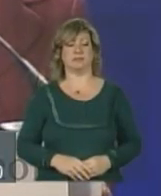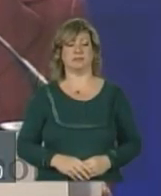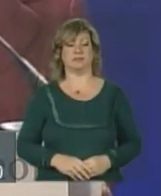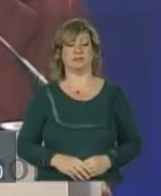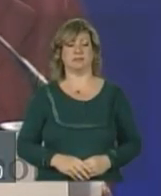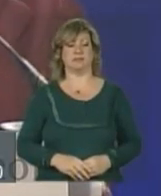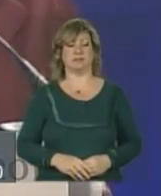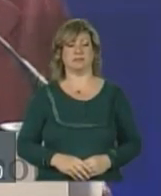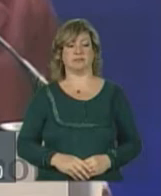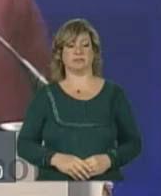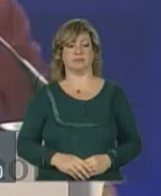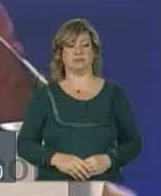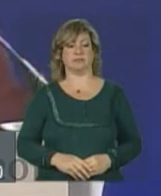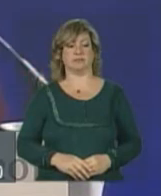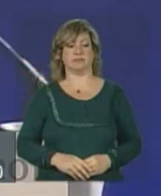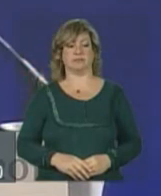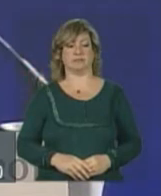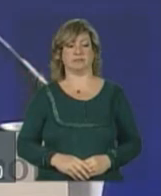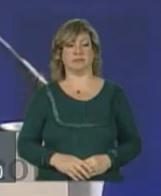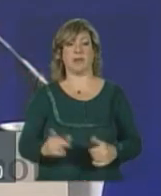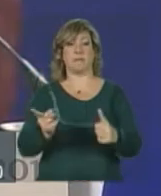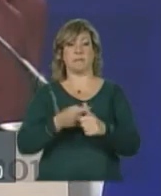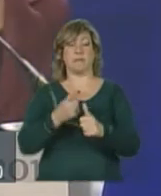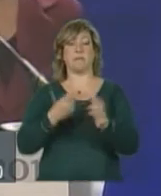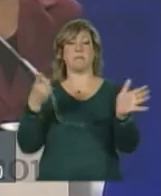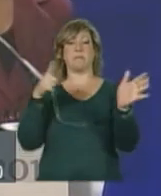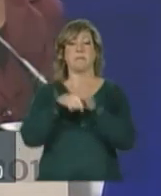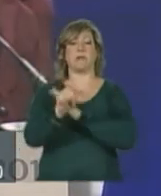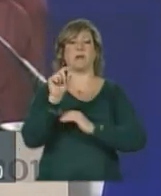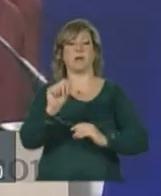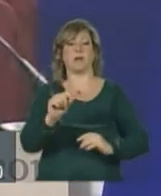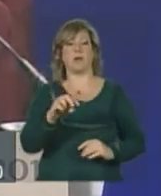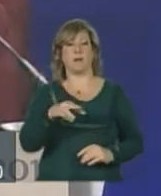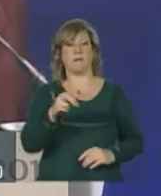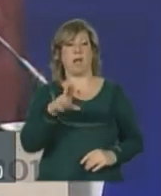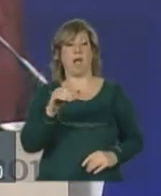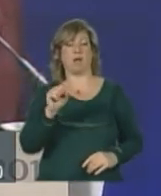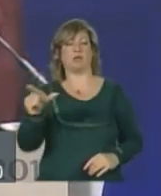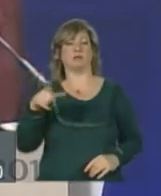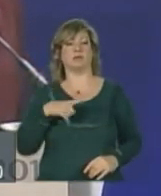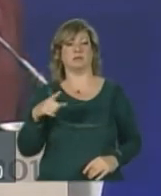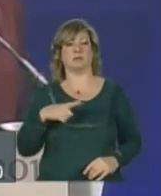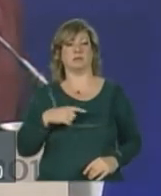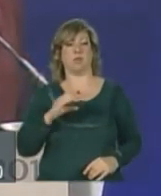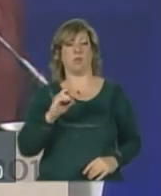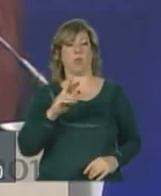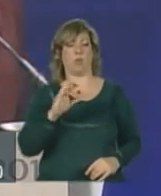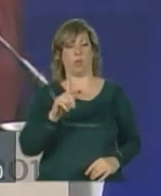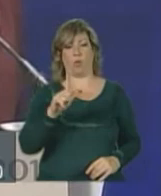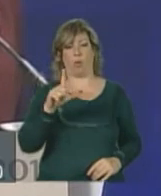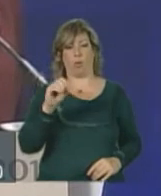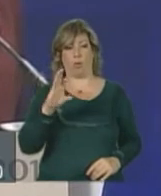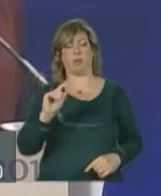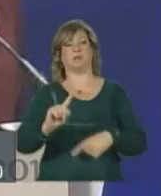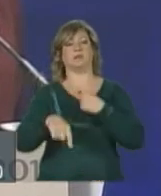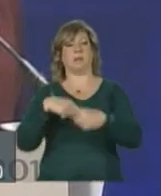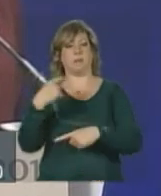Primeira pergunta, então, será do jornalista Marcos Uchoa, da TV Globo, seguido do jornalista Andrei Neto, do Estado de São